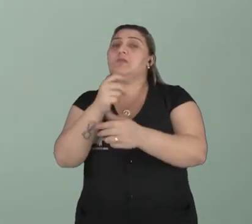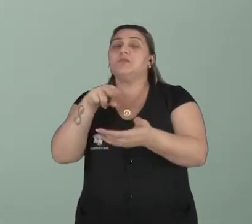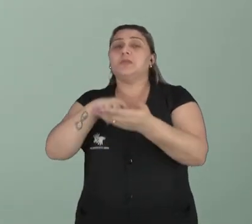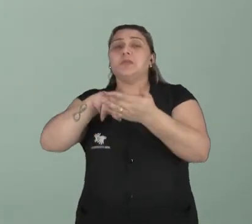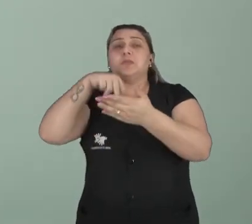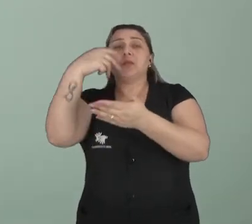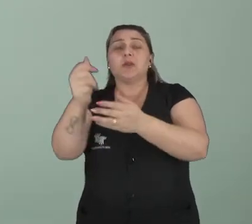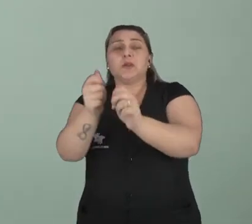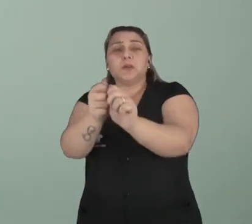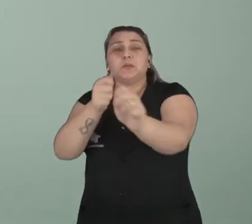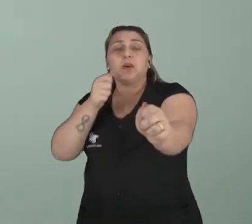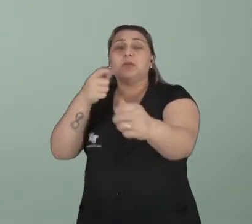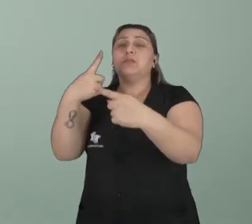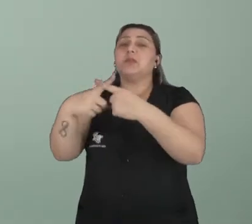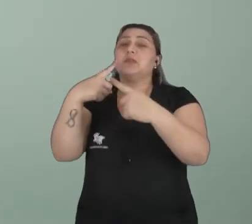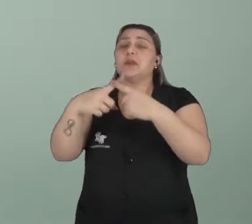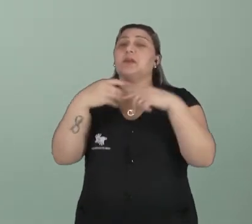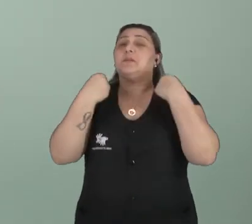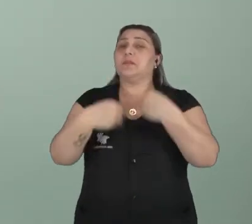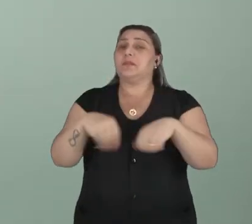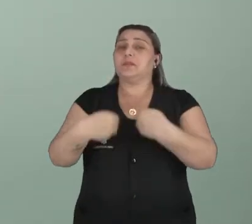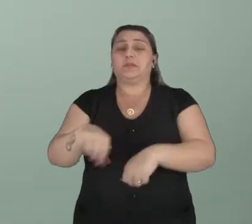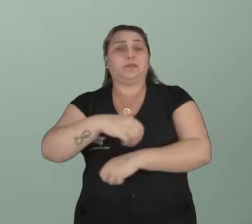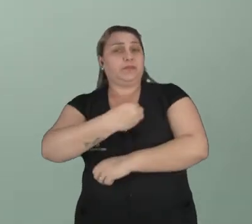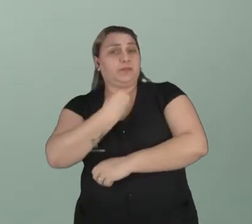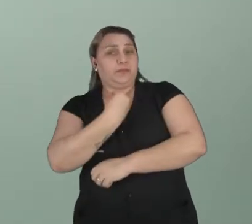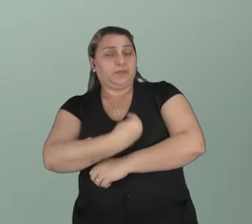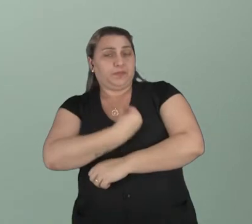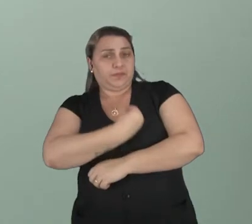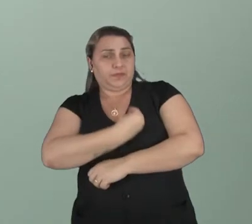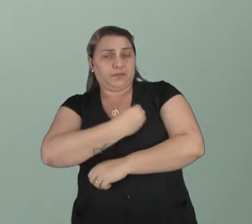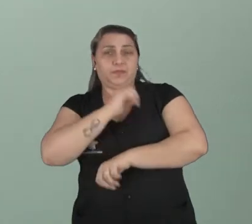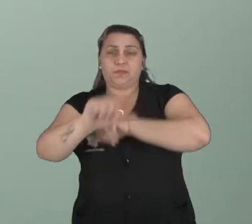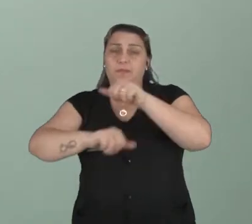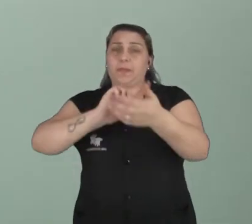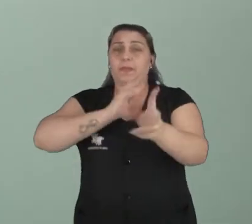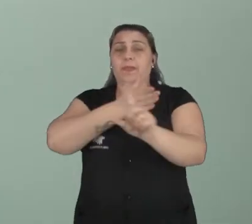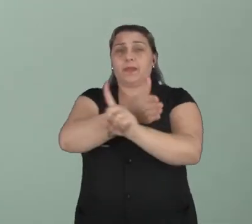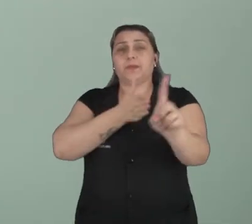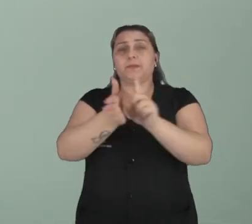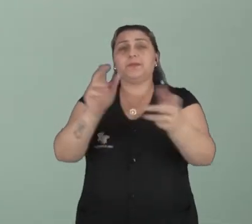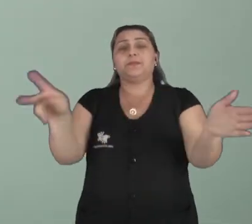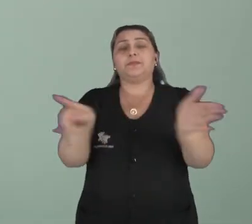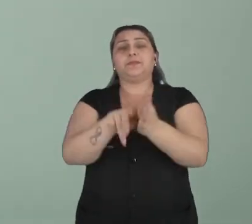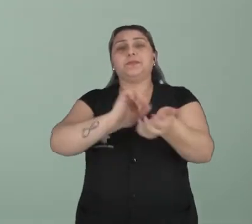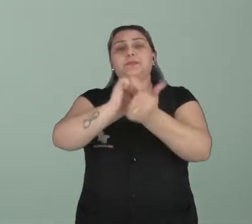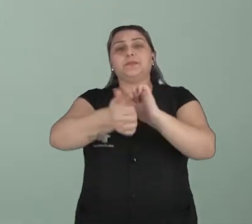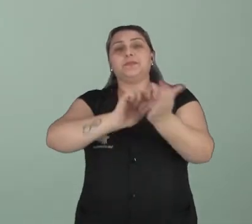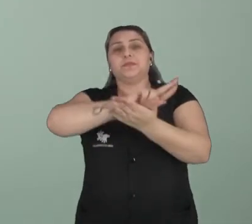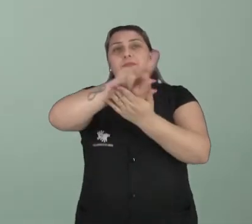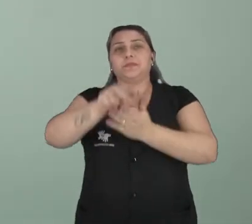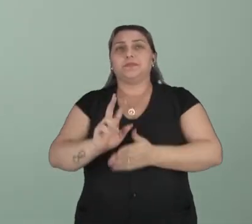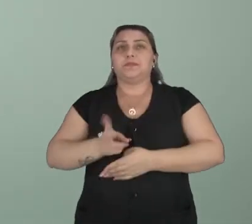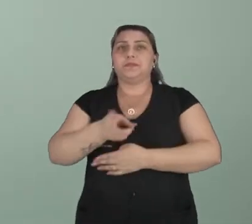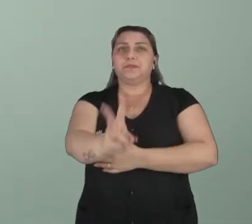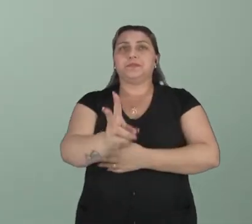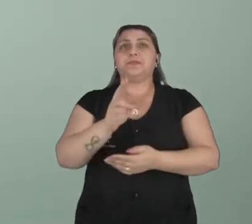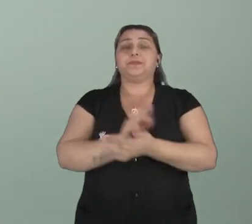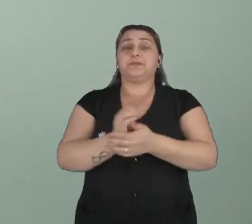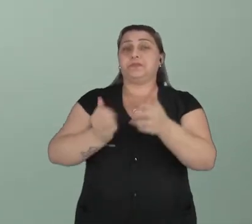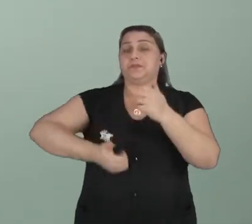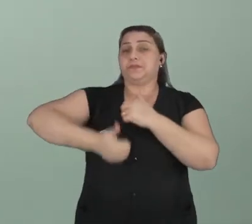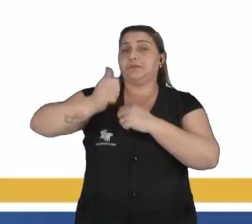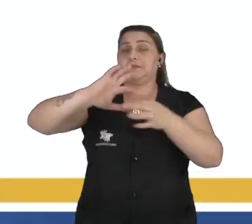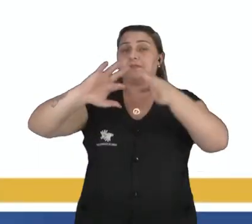lançava coisas por sobrevivência e foi transformado em modalidades do atletismo, né? Continuando, na